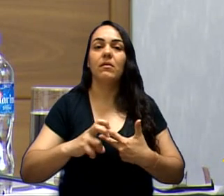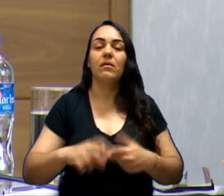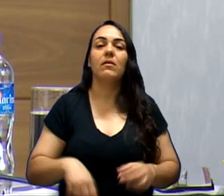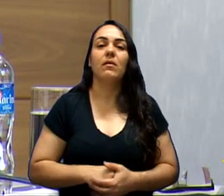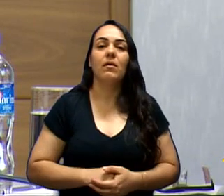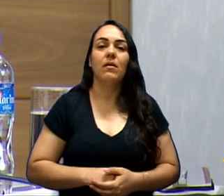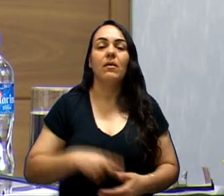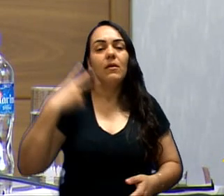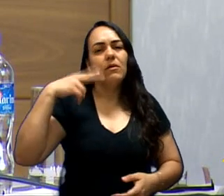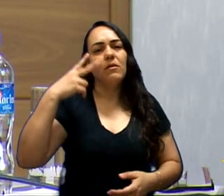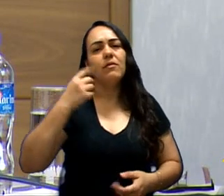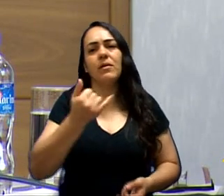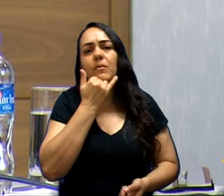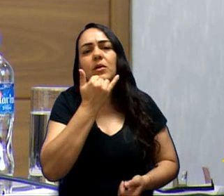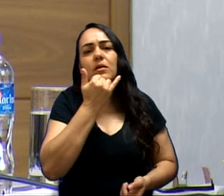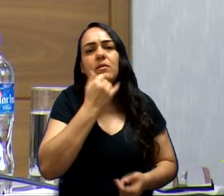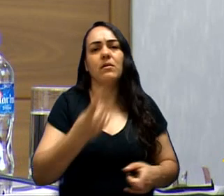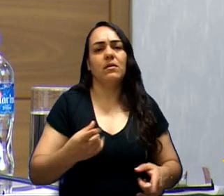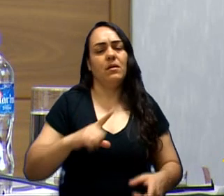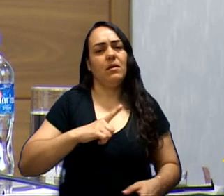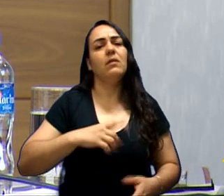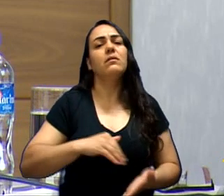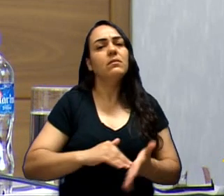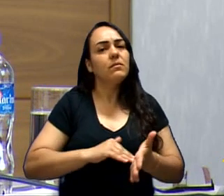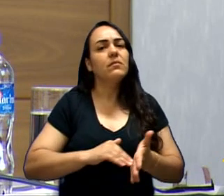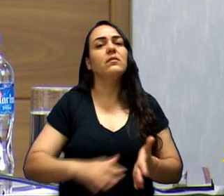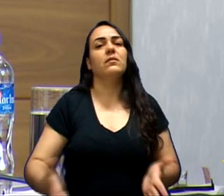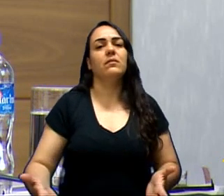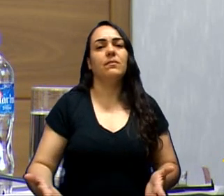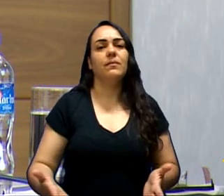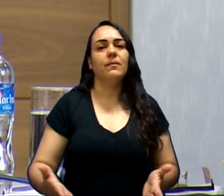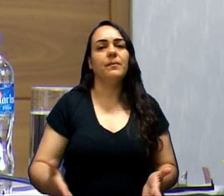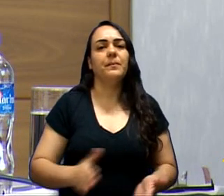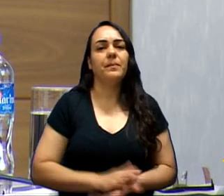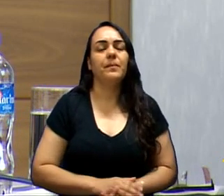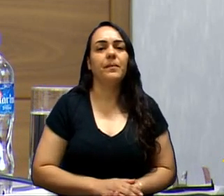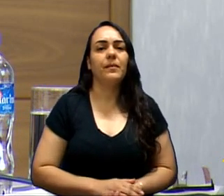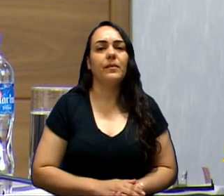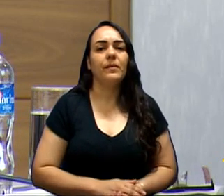Não, o vereador, só me desculpe, ela tem secretários.